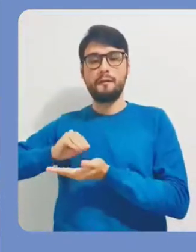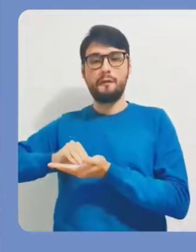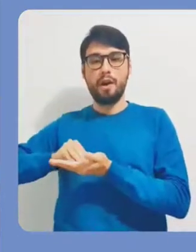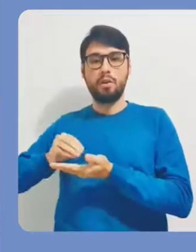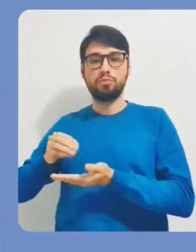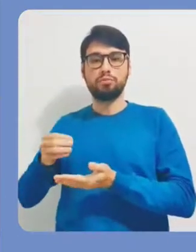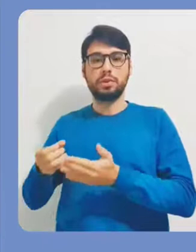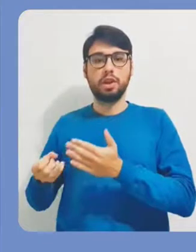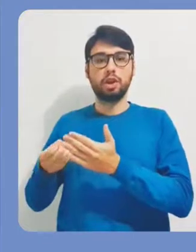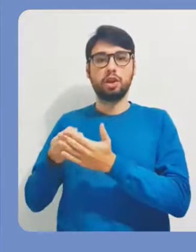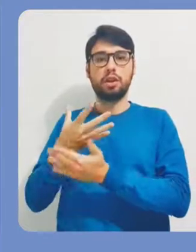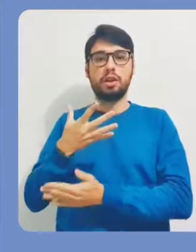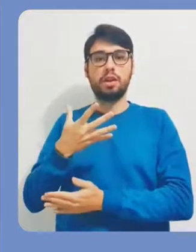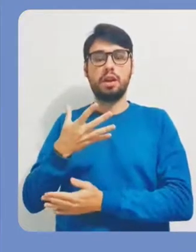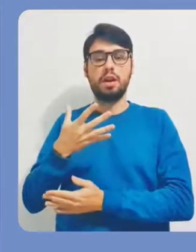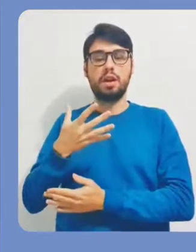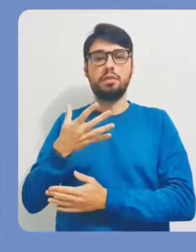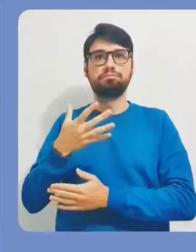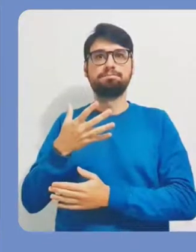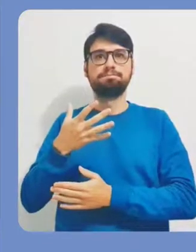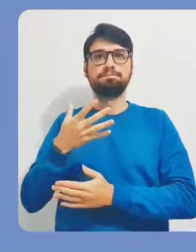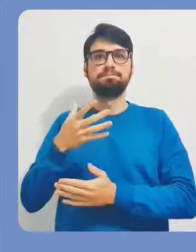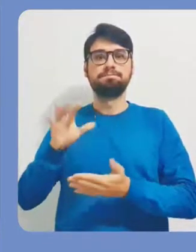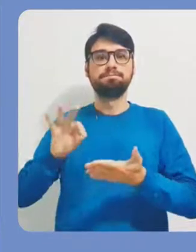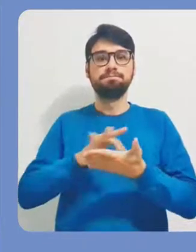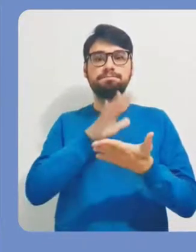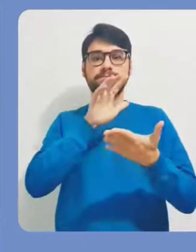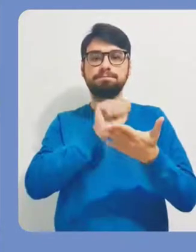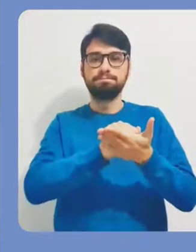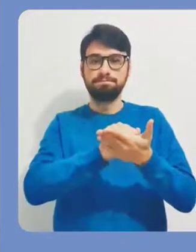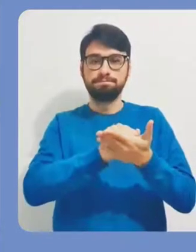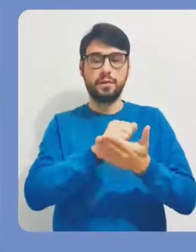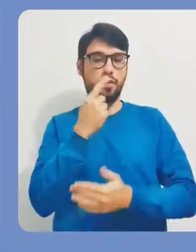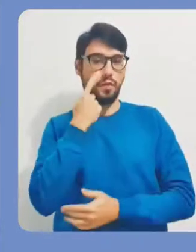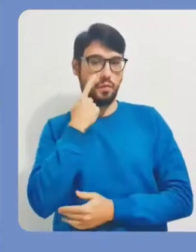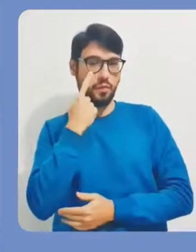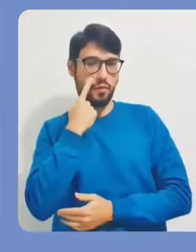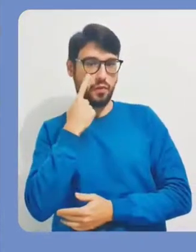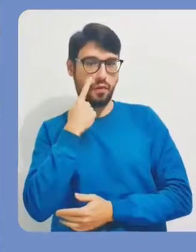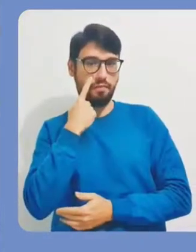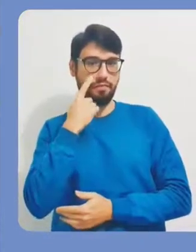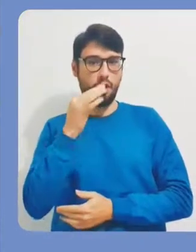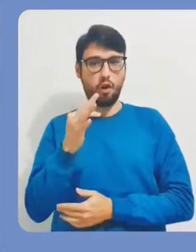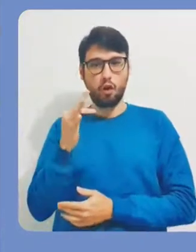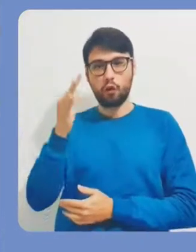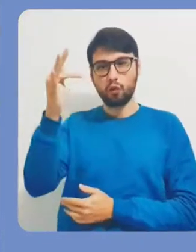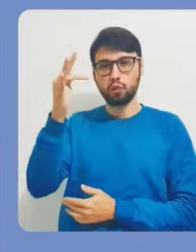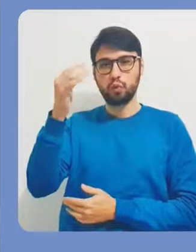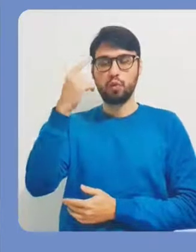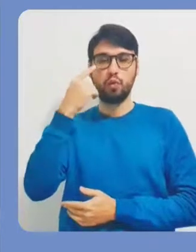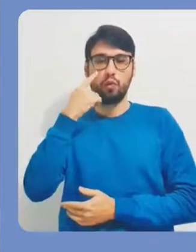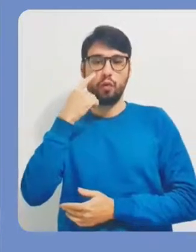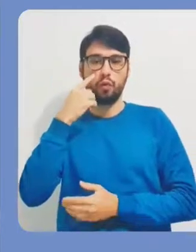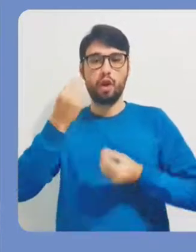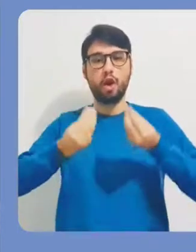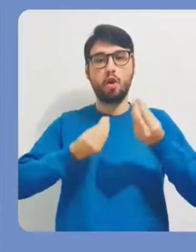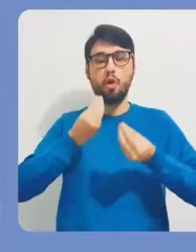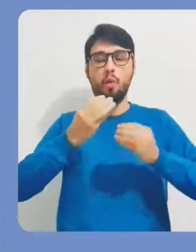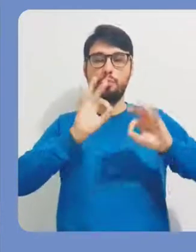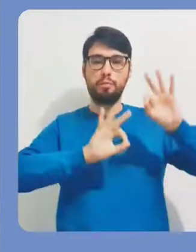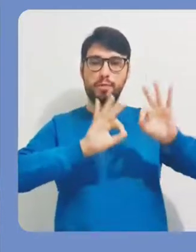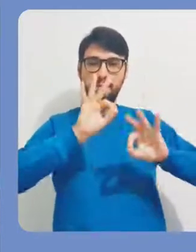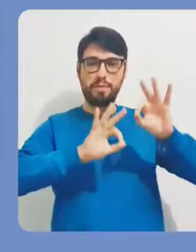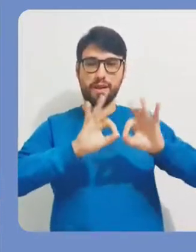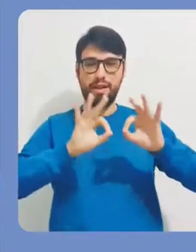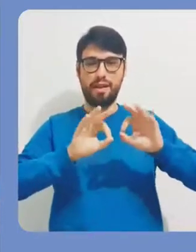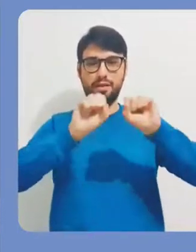página relacionada a inscrições. Neste curso, vocês vão aprender a como trabalhar no sistema de inscrições da UFSC.